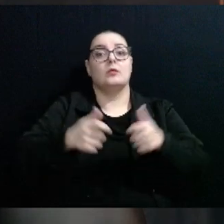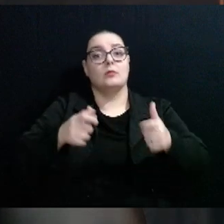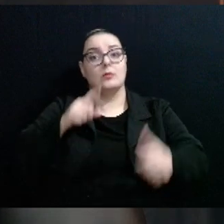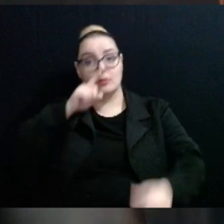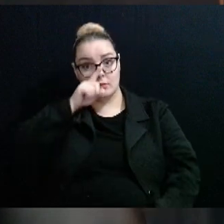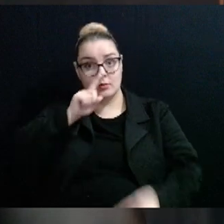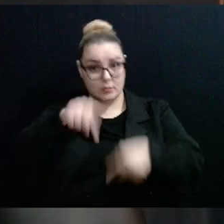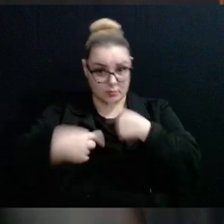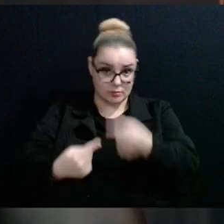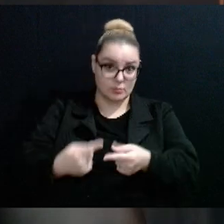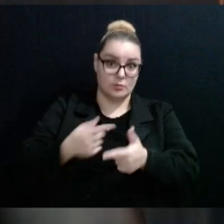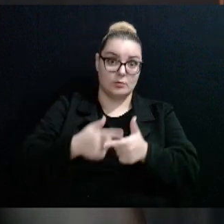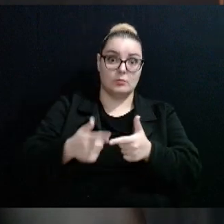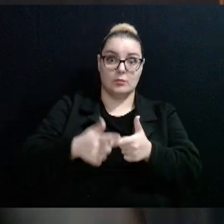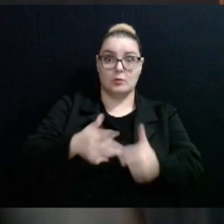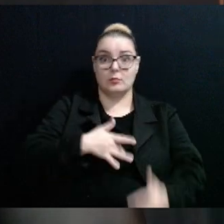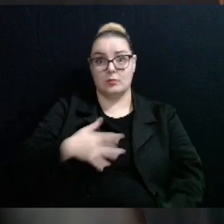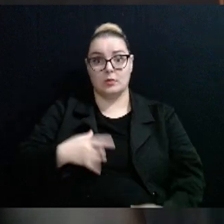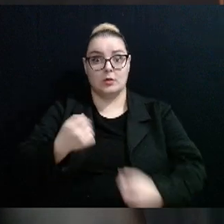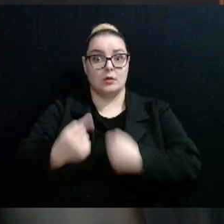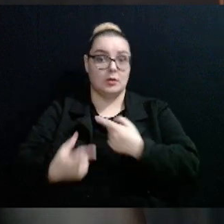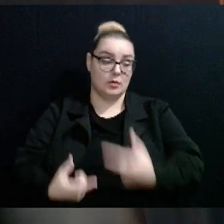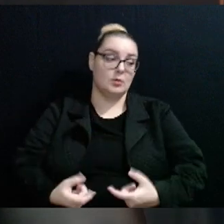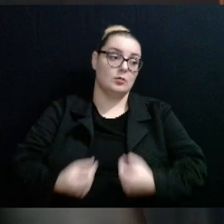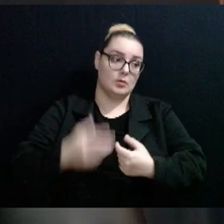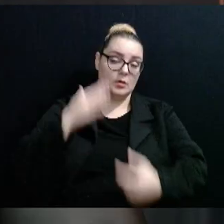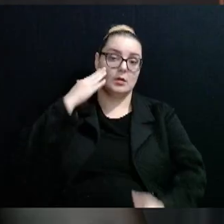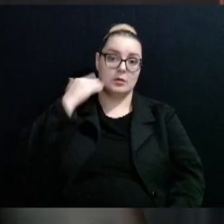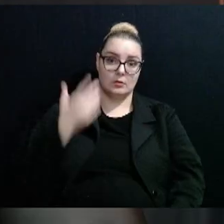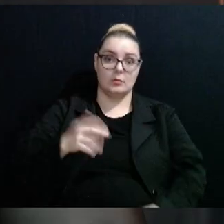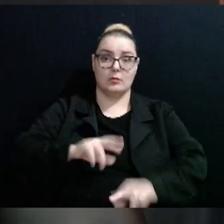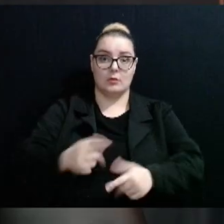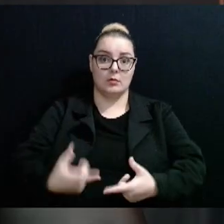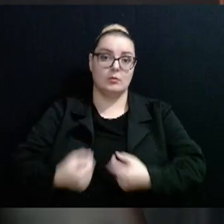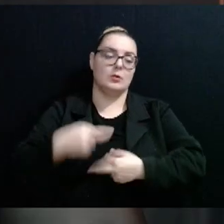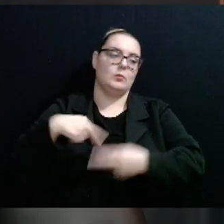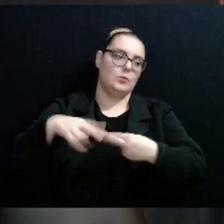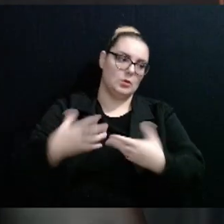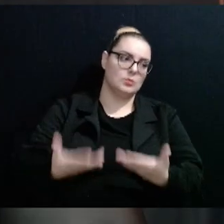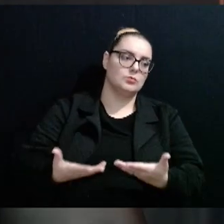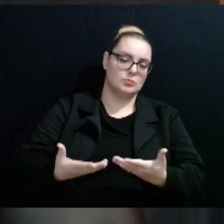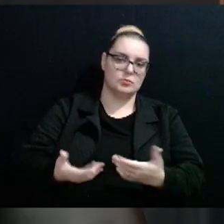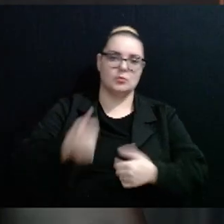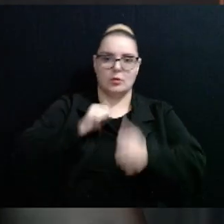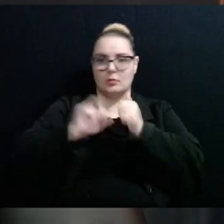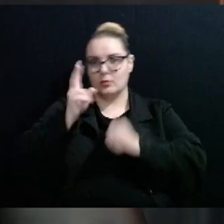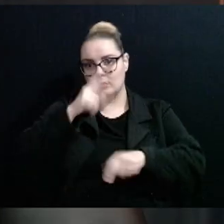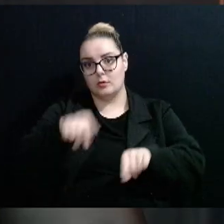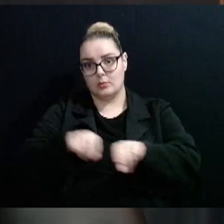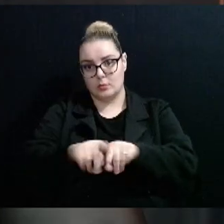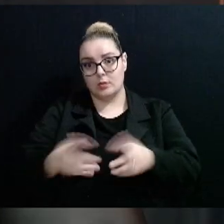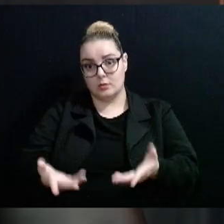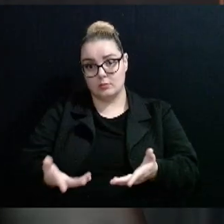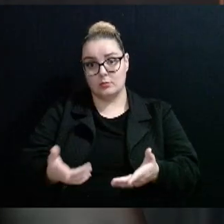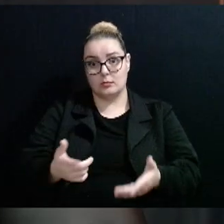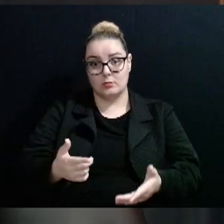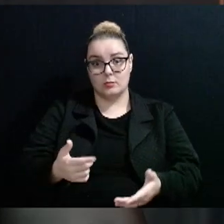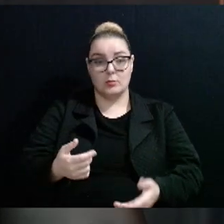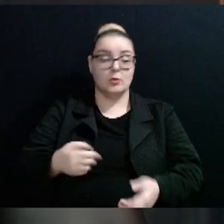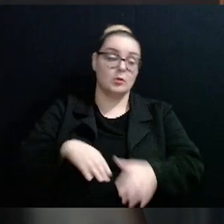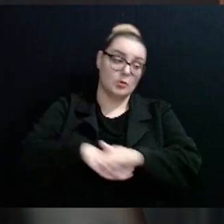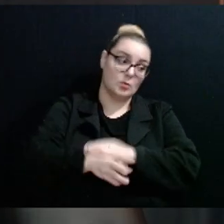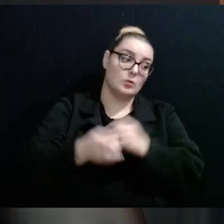saúde, até de alguns tipos de câncer, né? A gente sabe que vários tipos de câncer estão associados ao consumo de álcool também. Então, o que eu costumo orientar para os meus pacientes